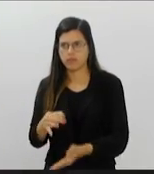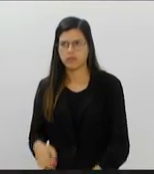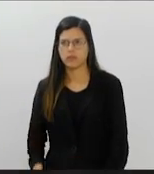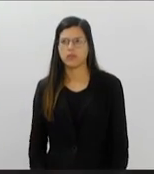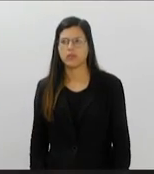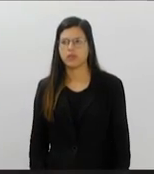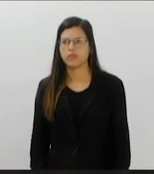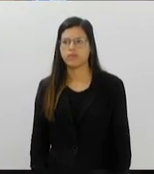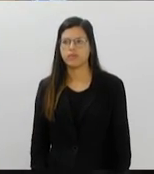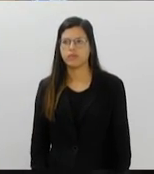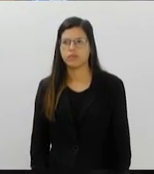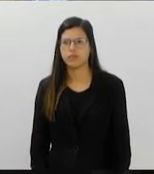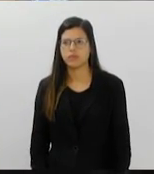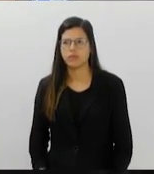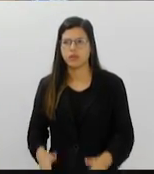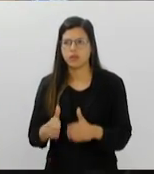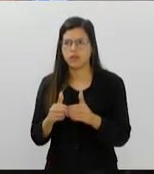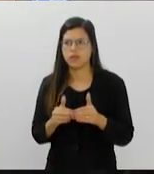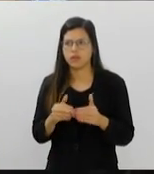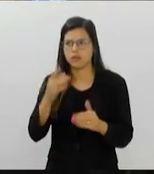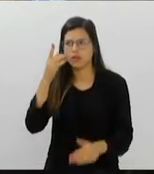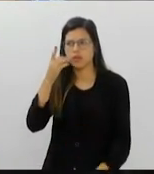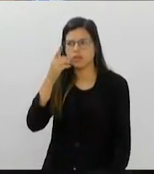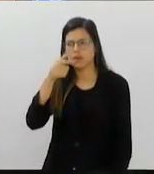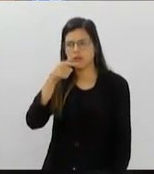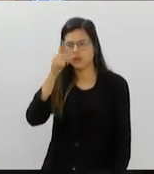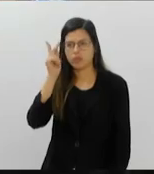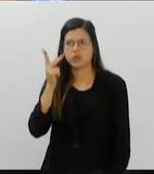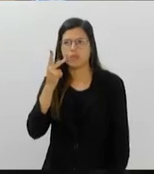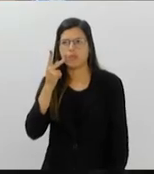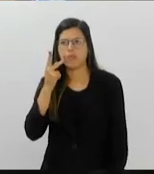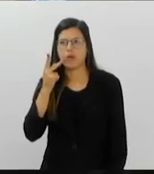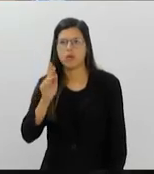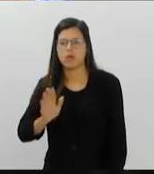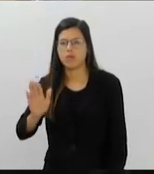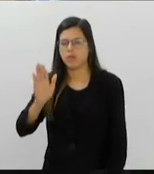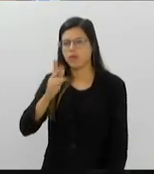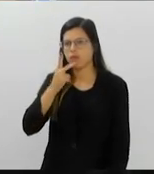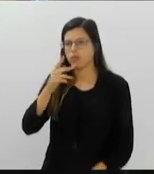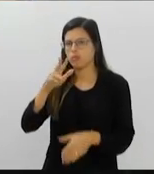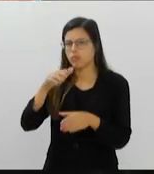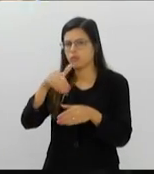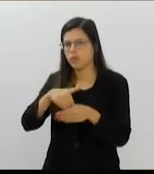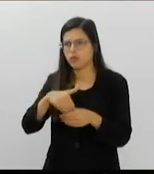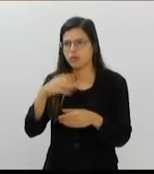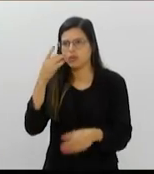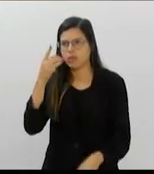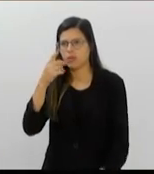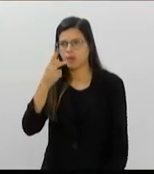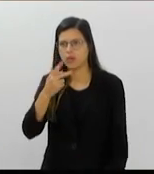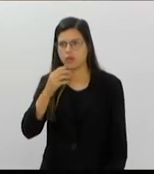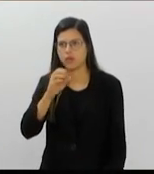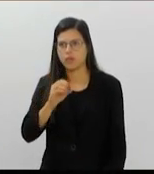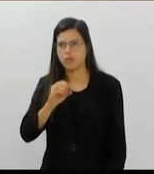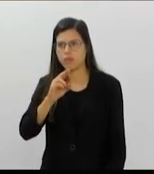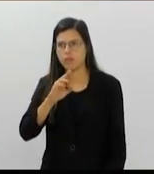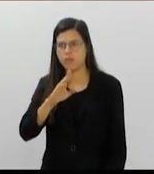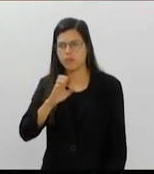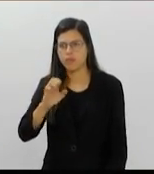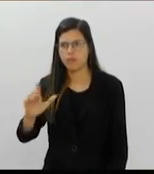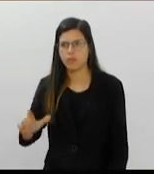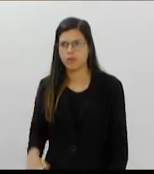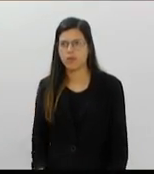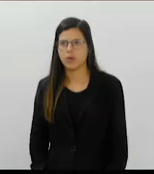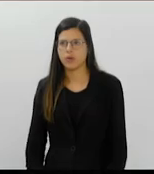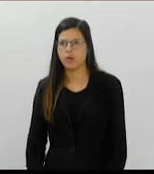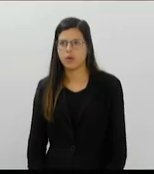presidente. Abstenção, deputado Luiz Paulo. Para declaração de voto, deputado Felipe Pobel. Presidente, trata-se de